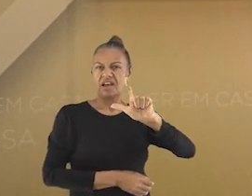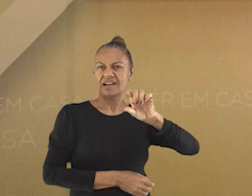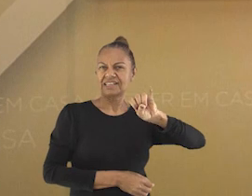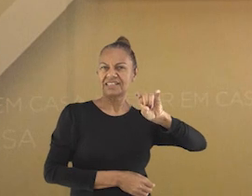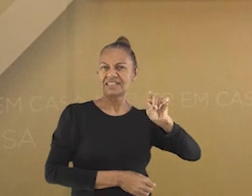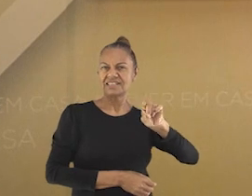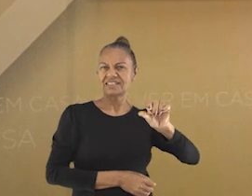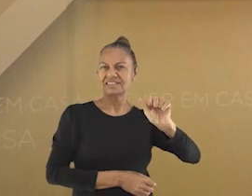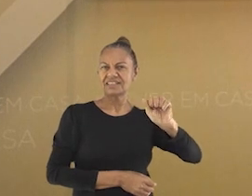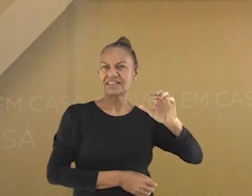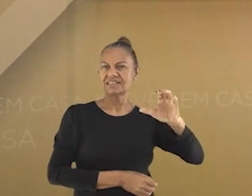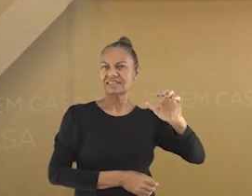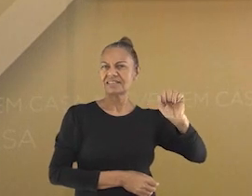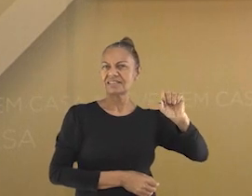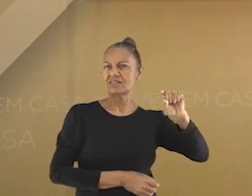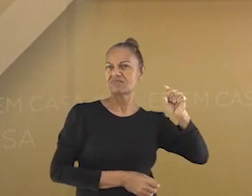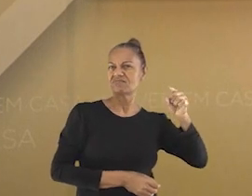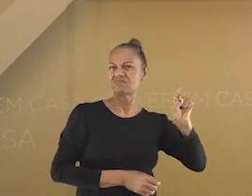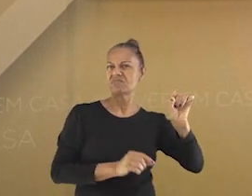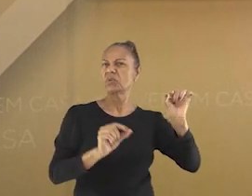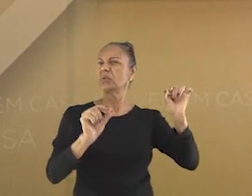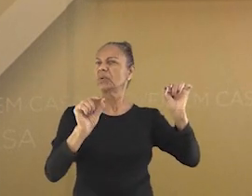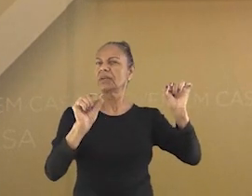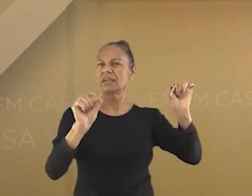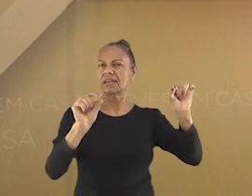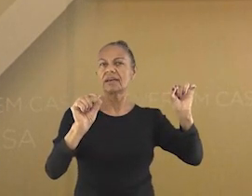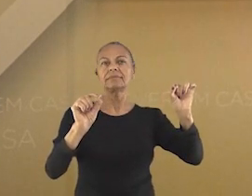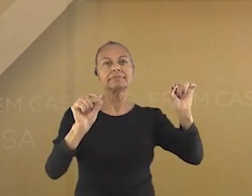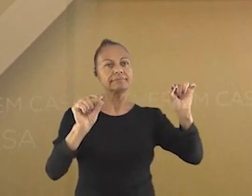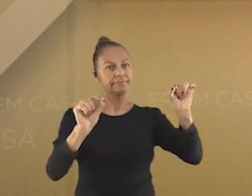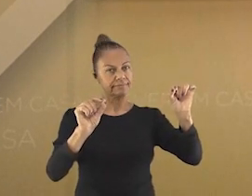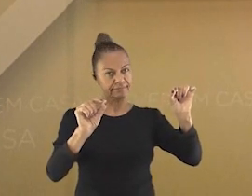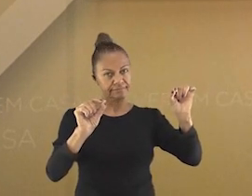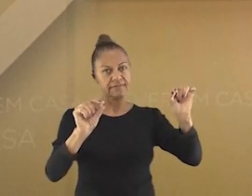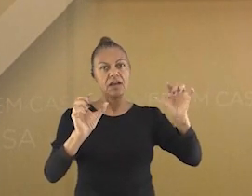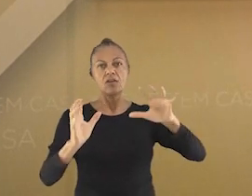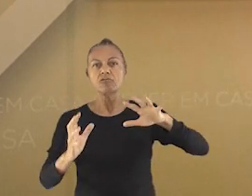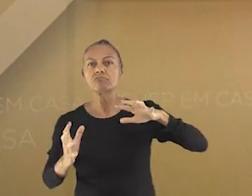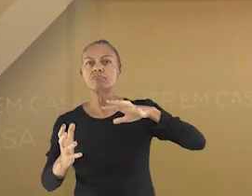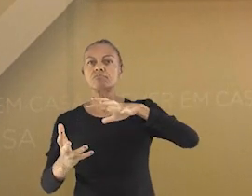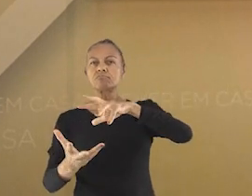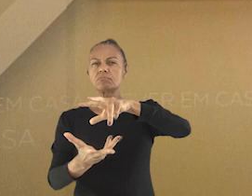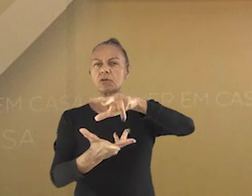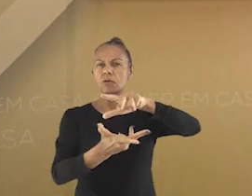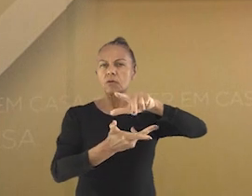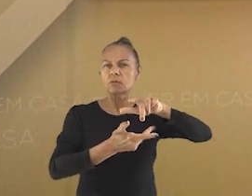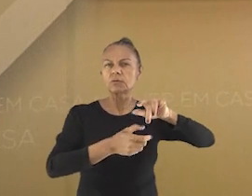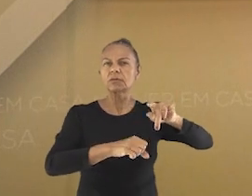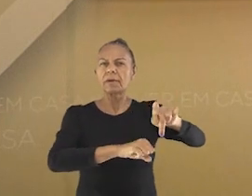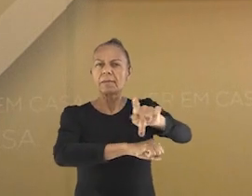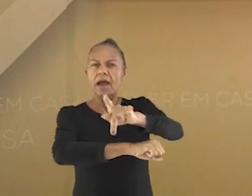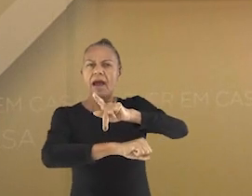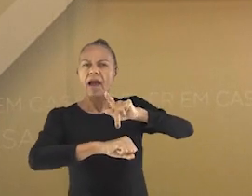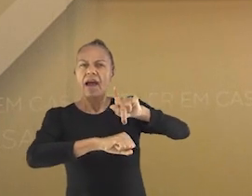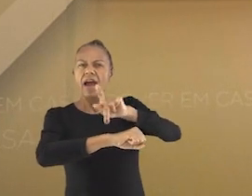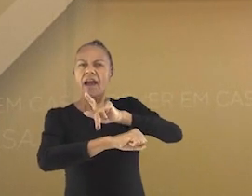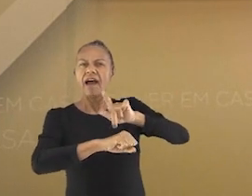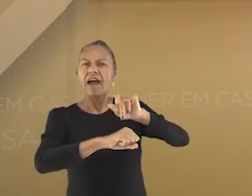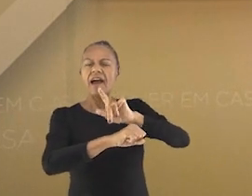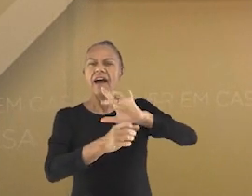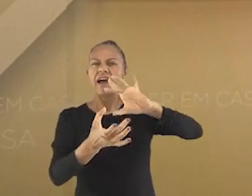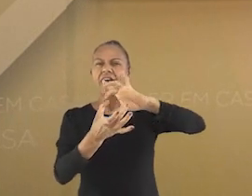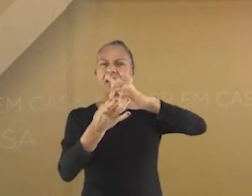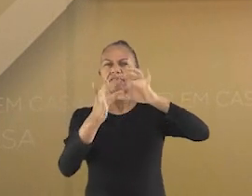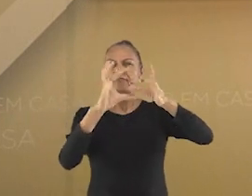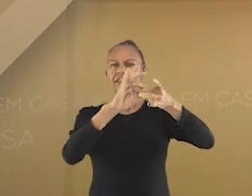de transformações mundiais, diminuindo fronteiras, encurtando